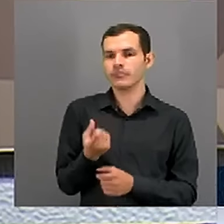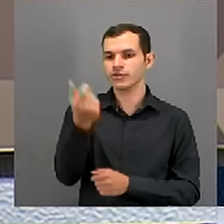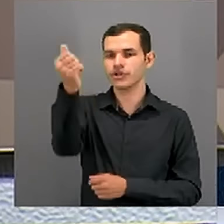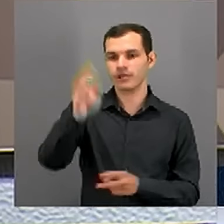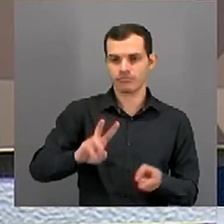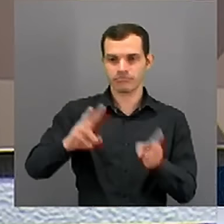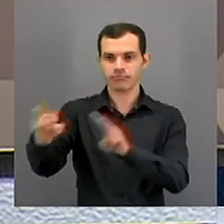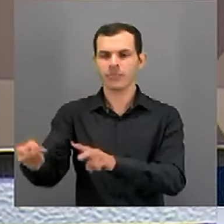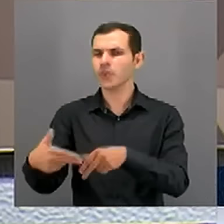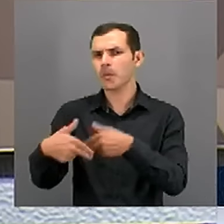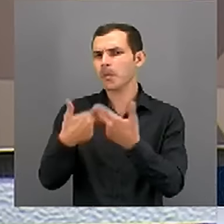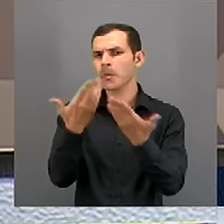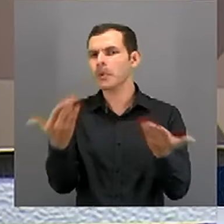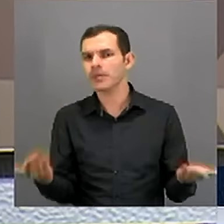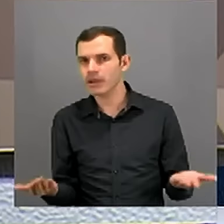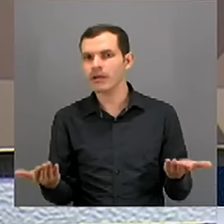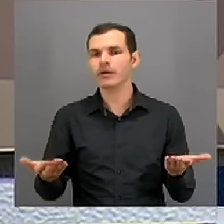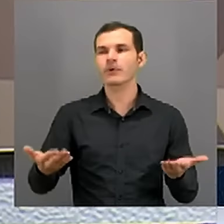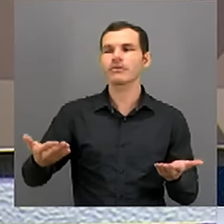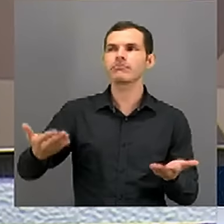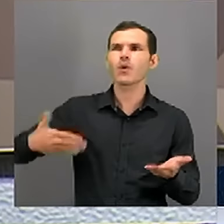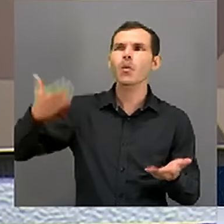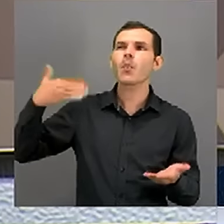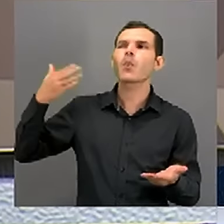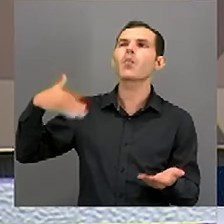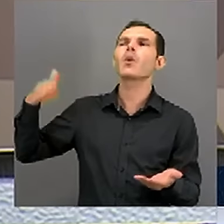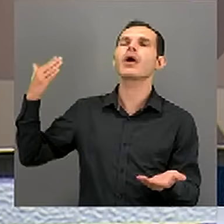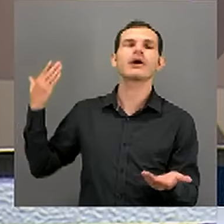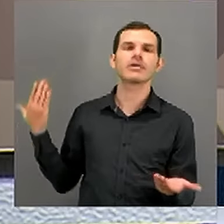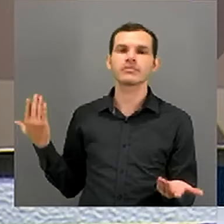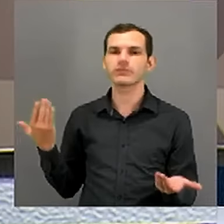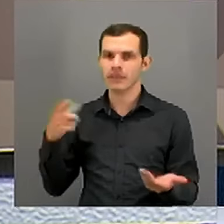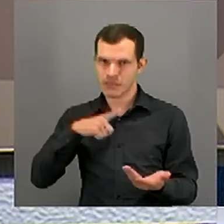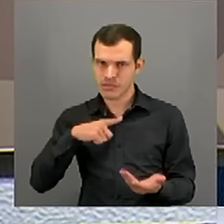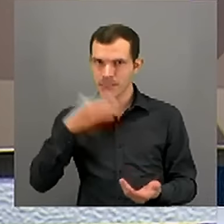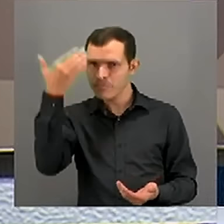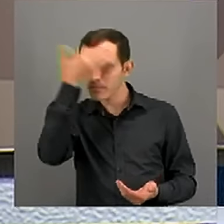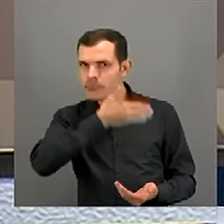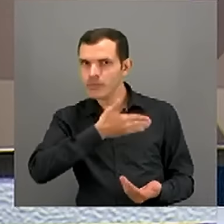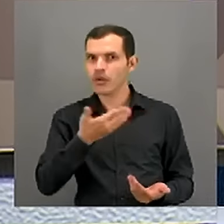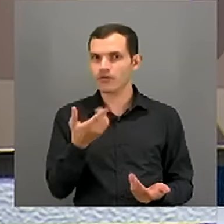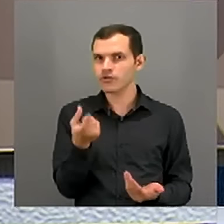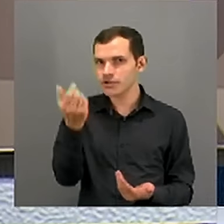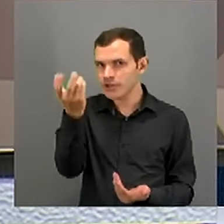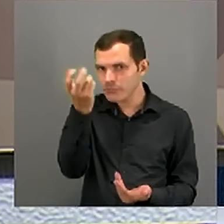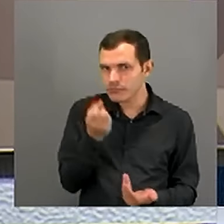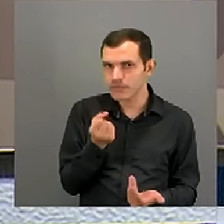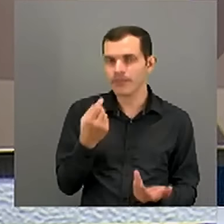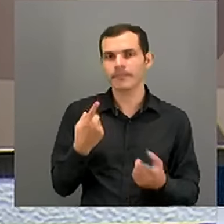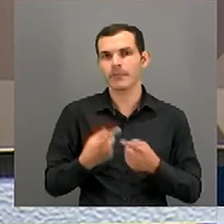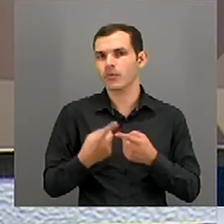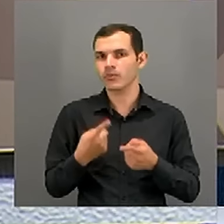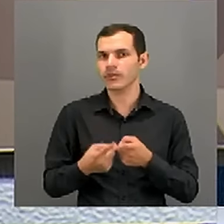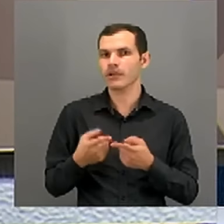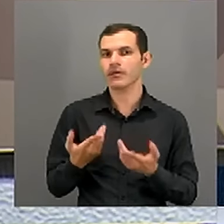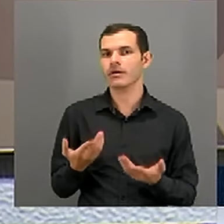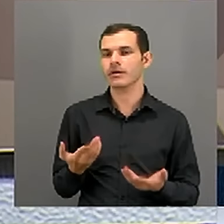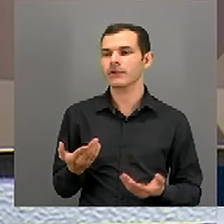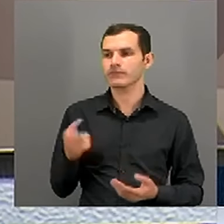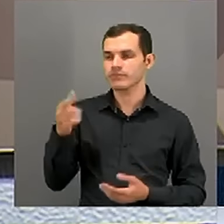empréstimo? Quando ele foi realizado? O senhor tem algum comprovante de recebimento desse dinheiro? Por que o senhor fez esse pedido